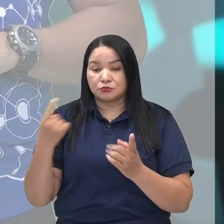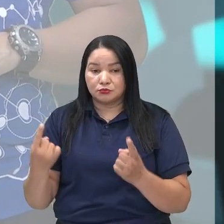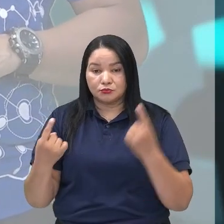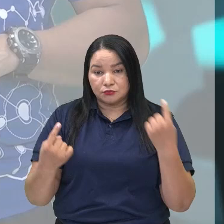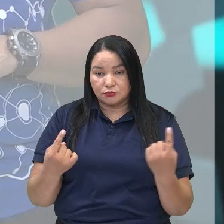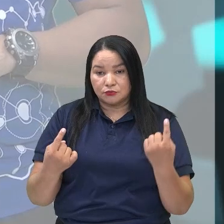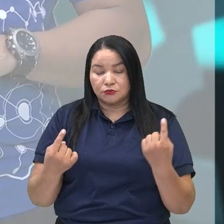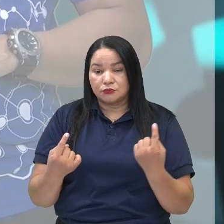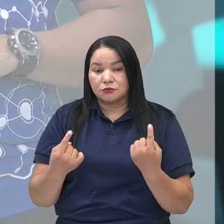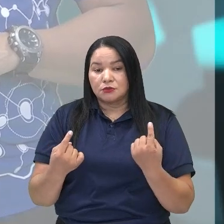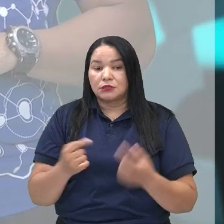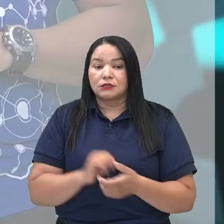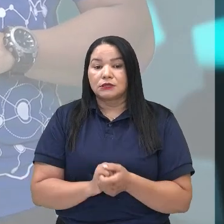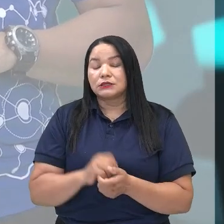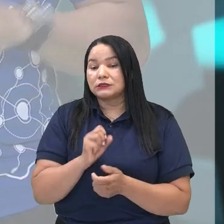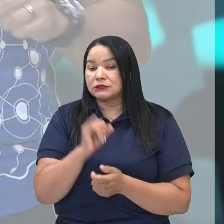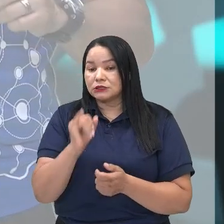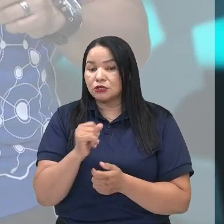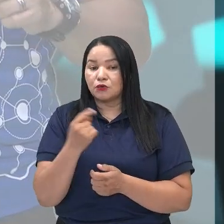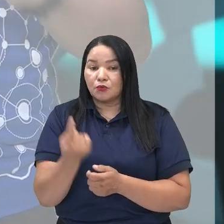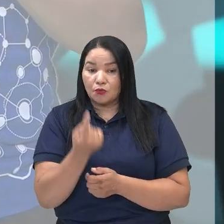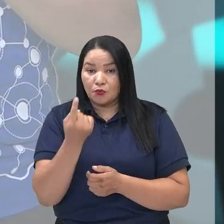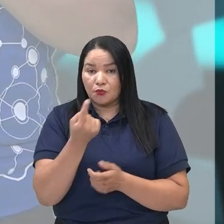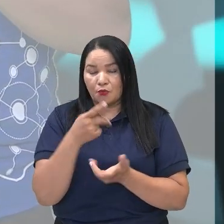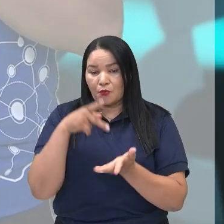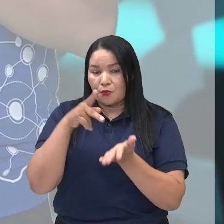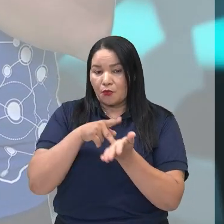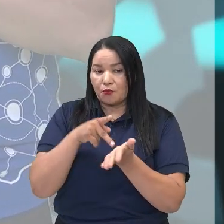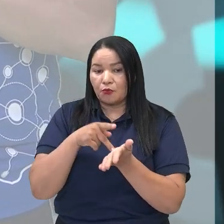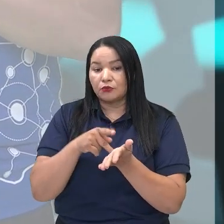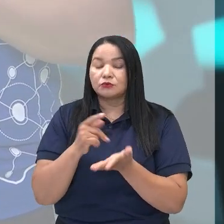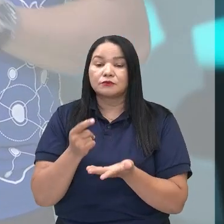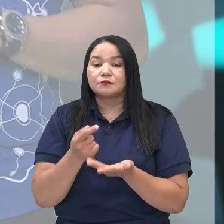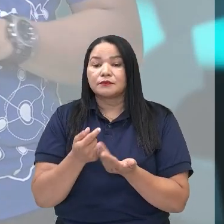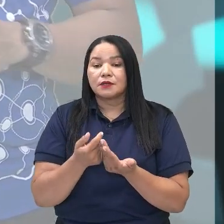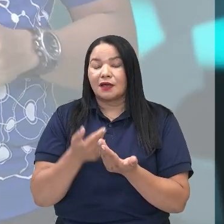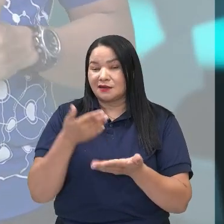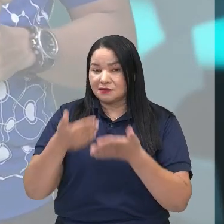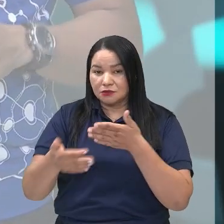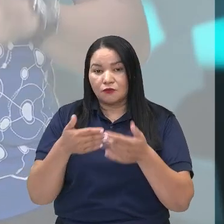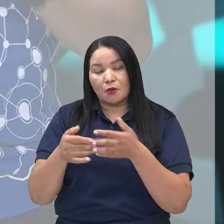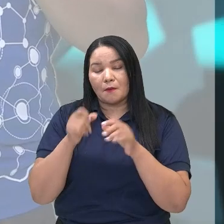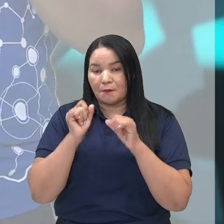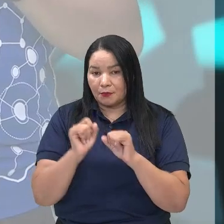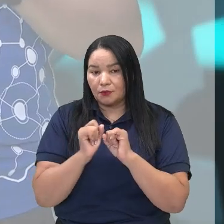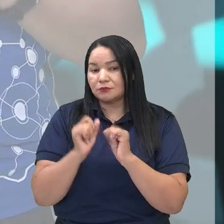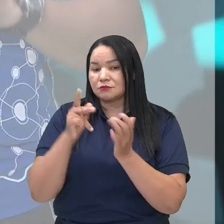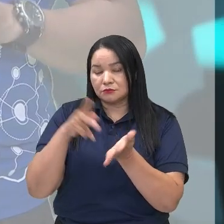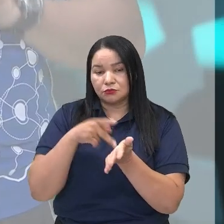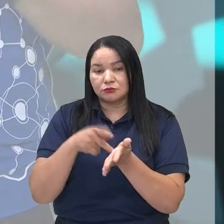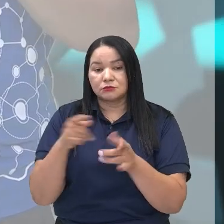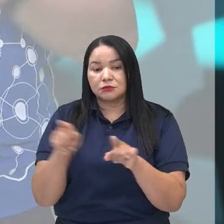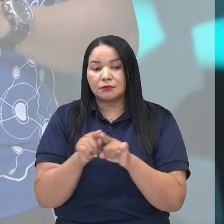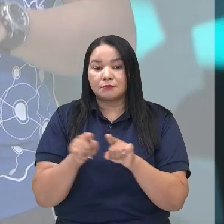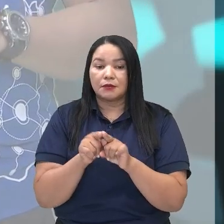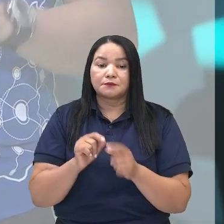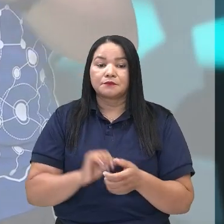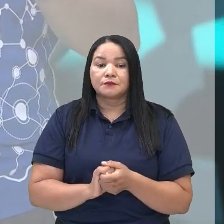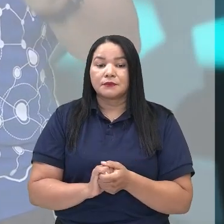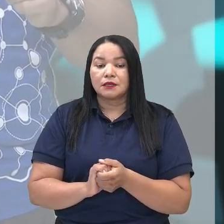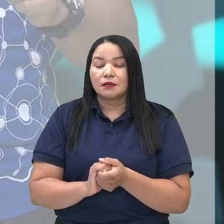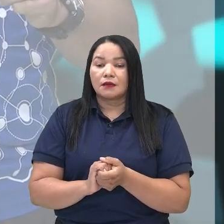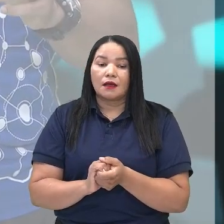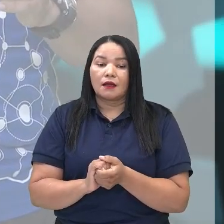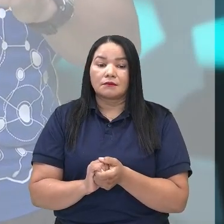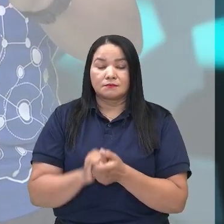vez de apenas o servidor marcar pontos, no racquetball qualquer jogador pode pontuar, tornando o jogo mais